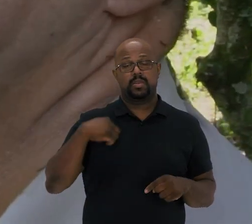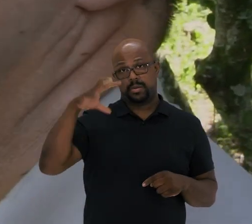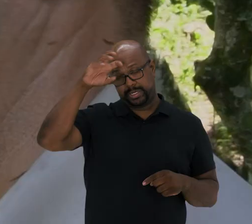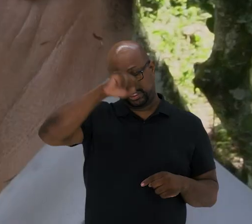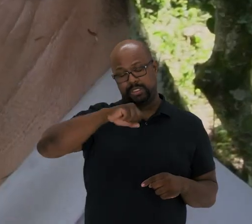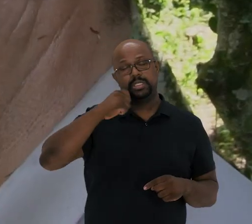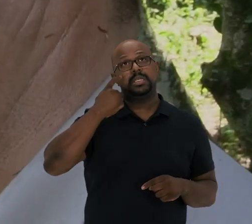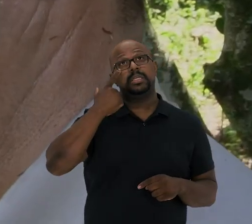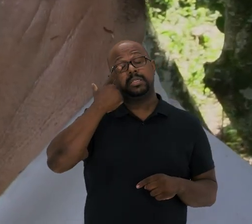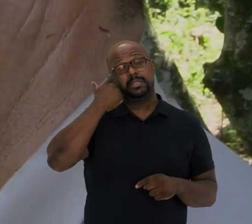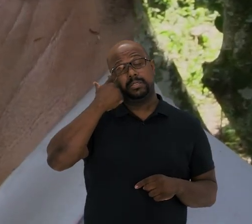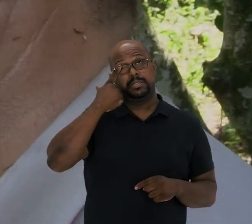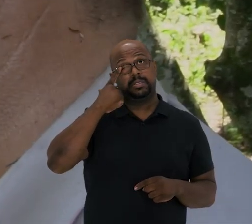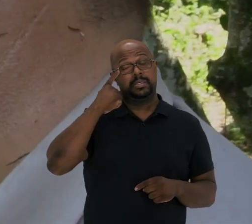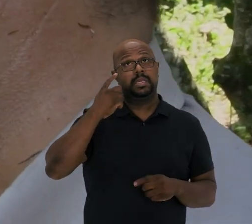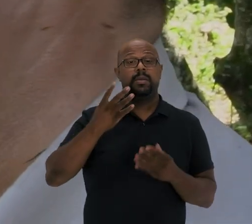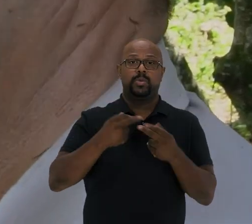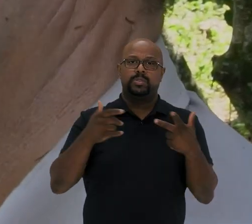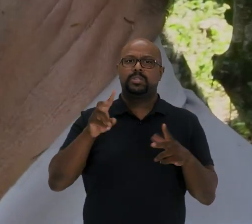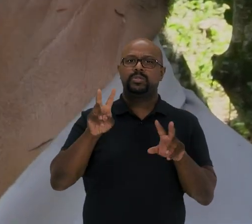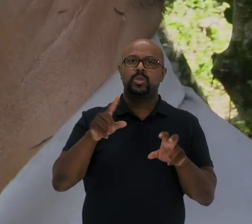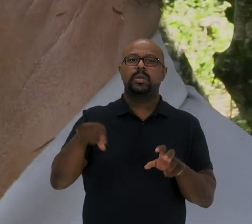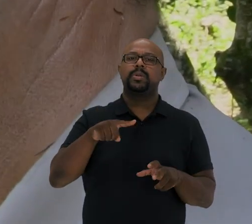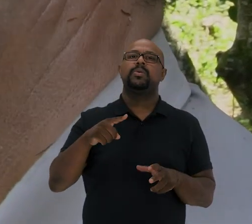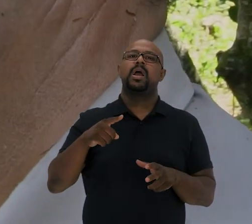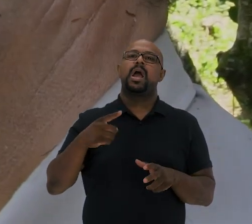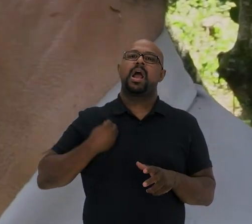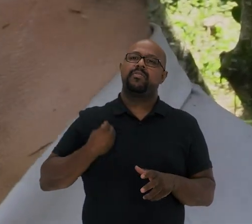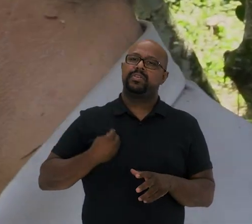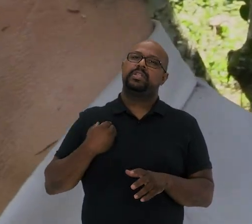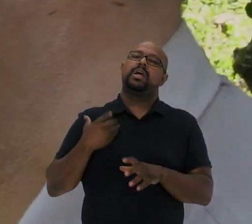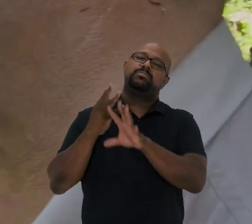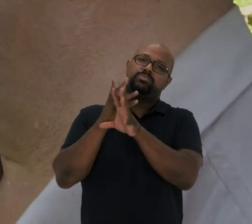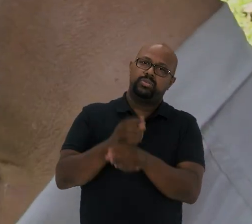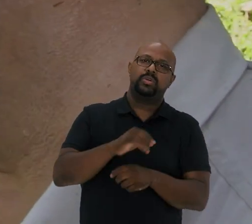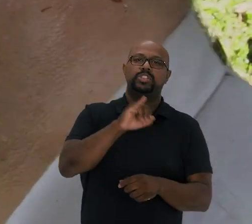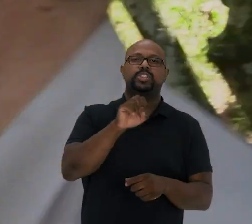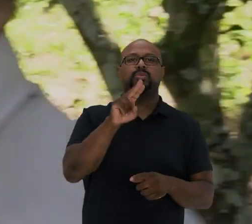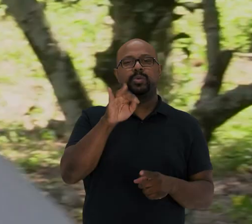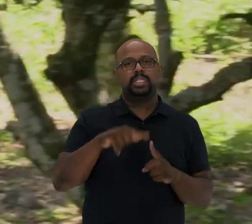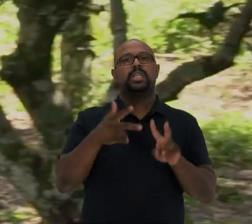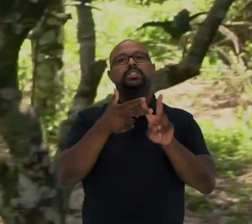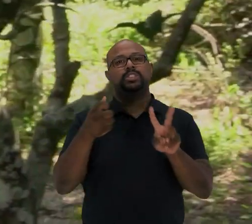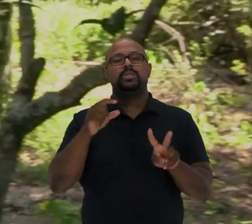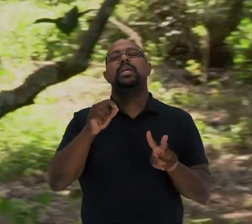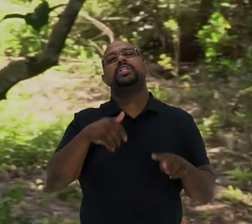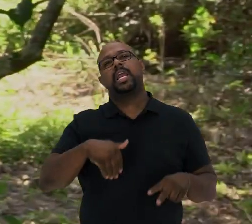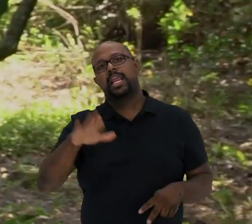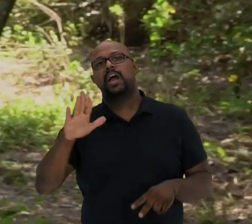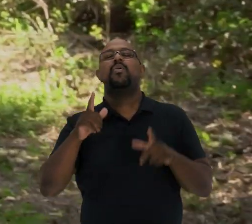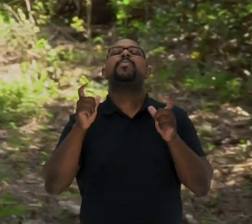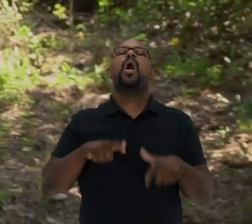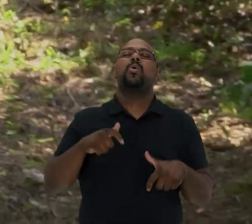que eu aprendi muita coisa sobre as passagens dos jesuítas, sobre os indígenas, sobre o que eles carregavam, para